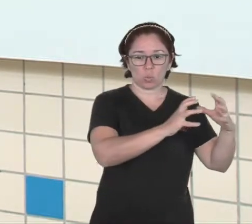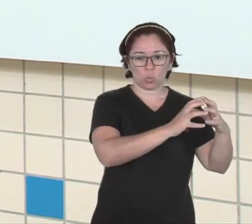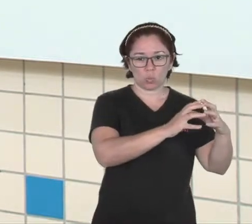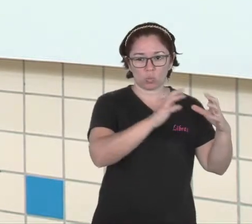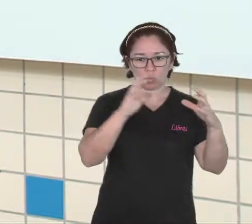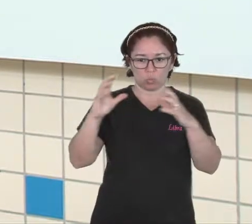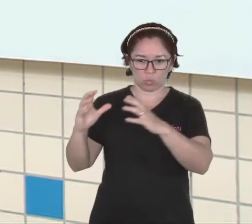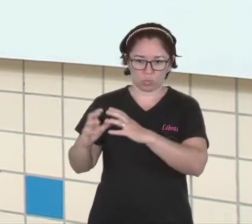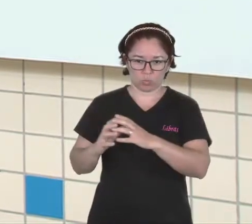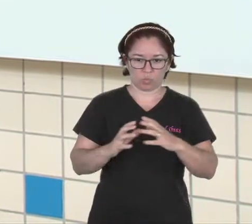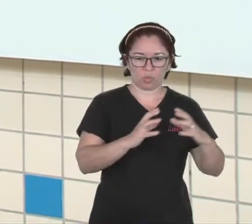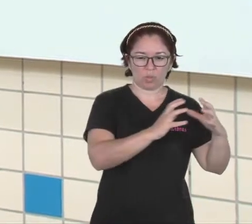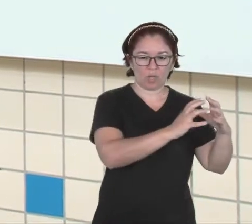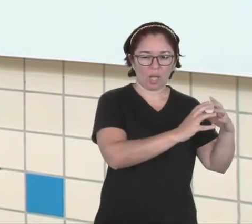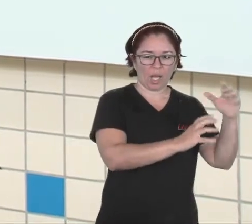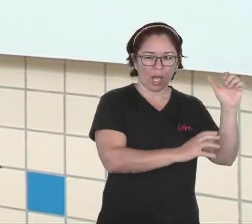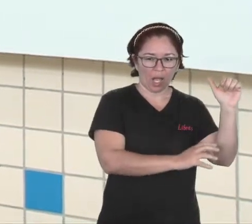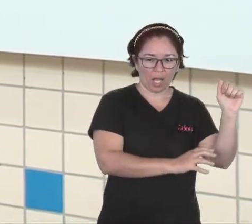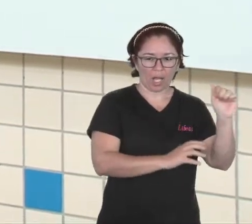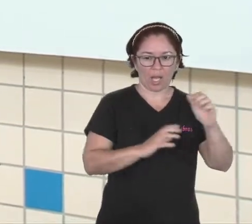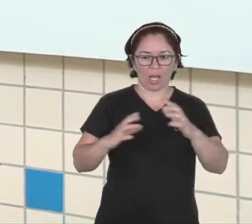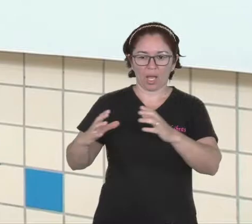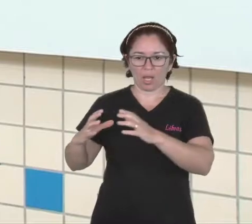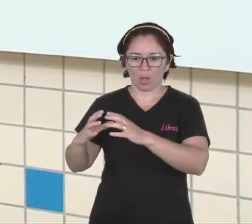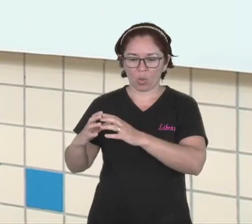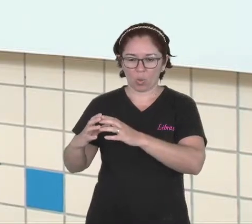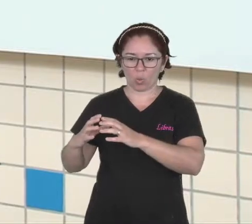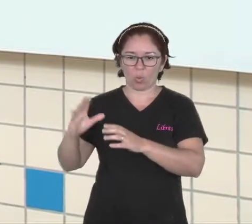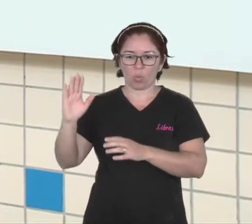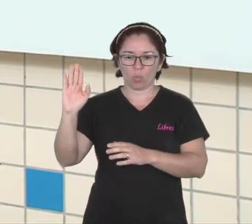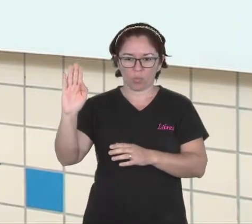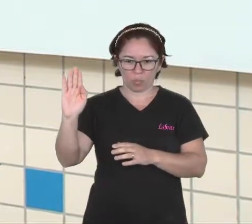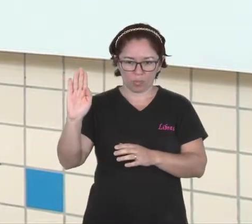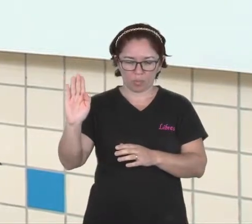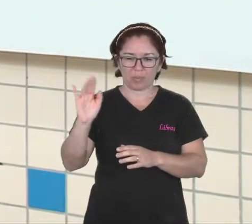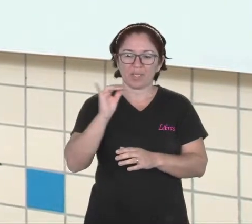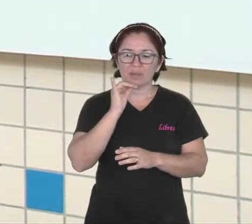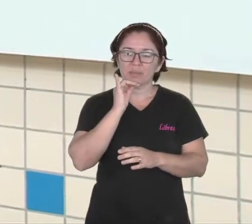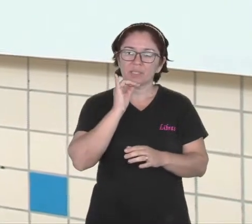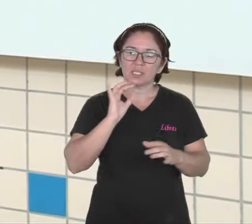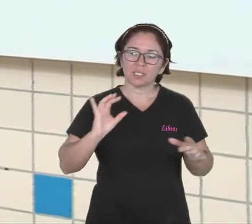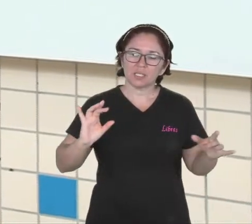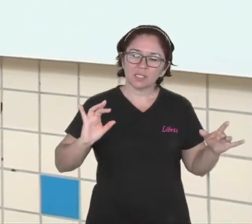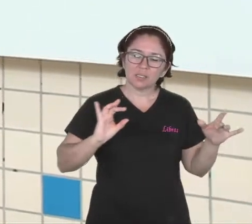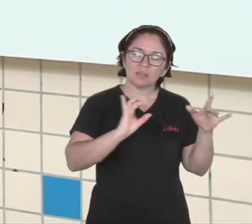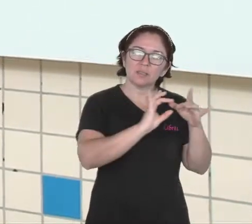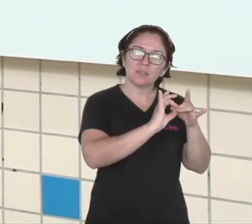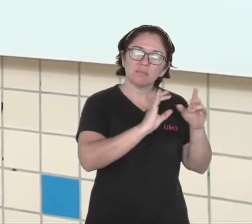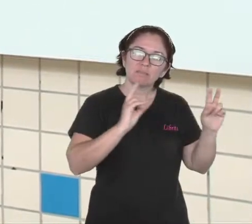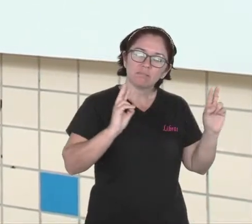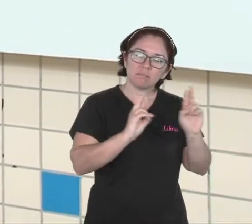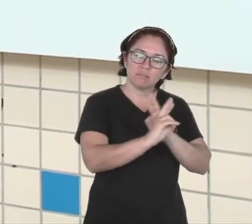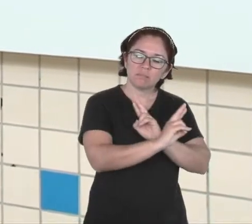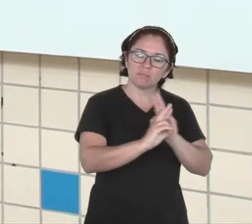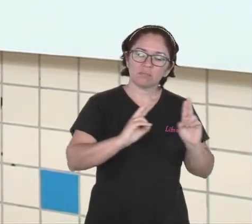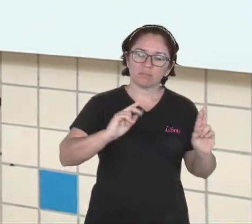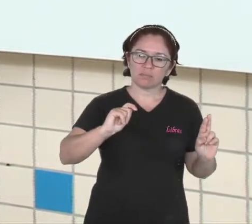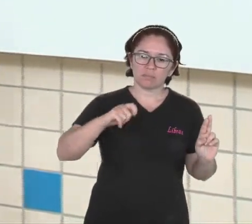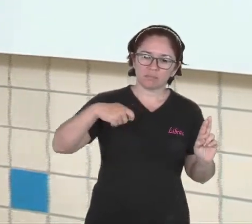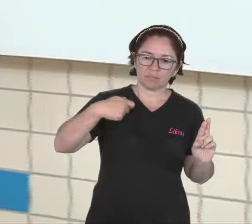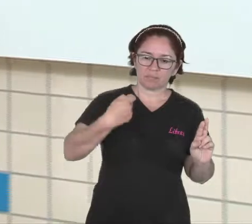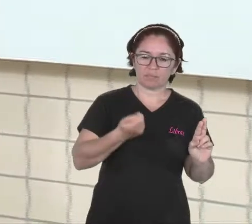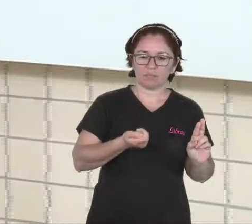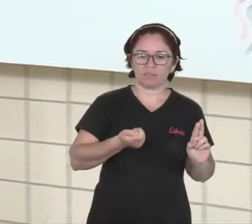e uma relação entre eles, essa relação é uma função se todo elemento do